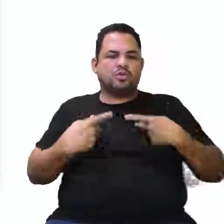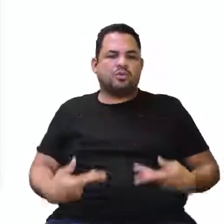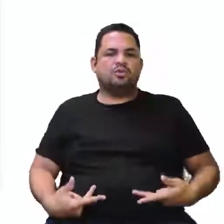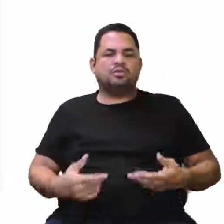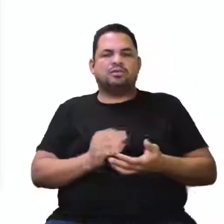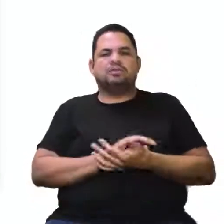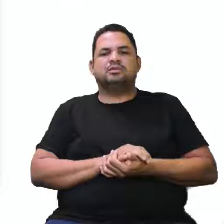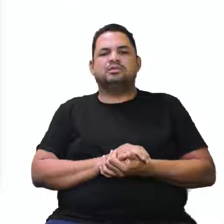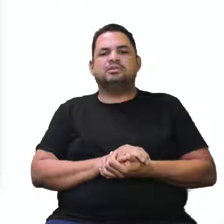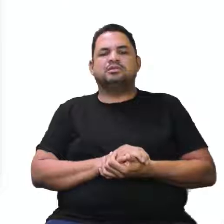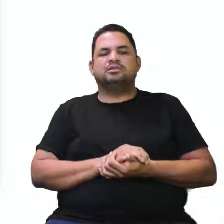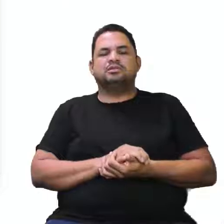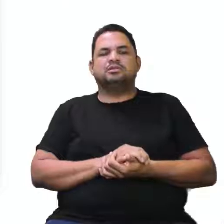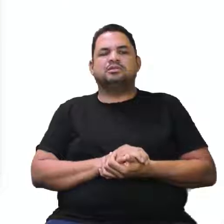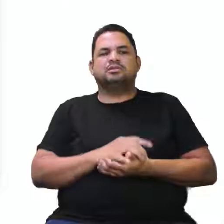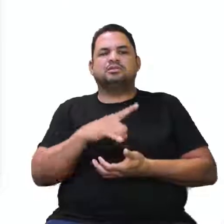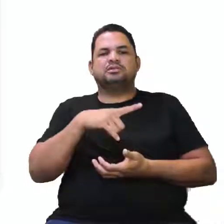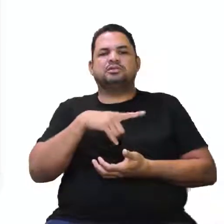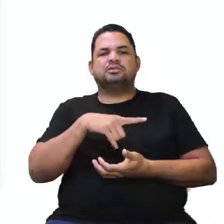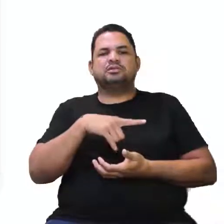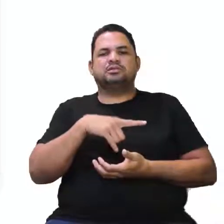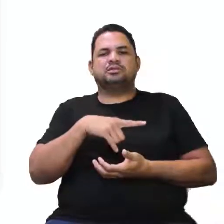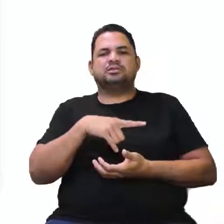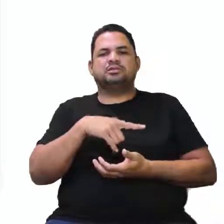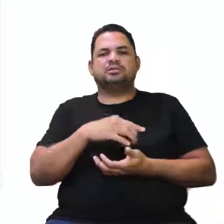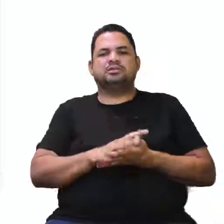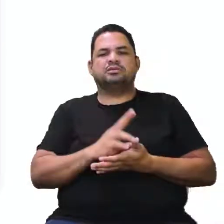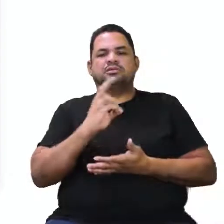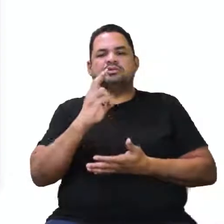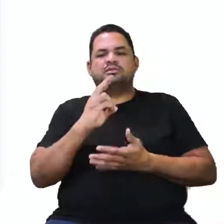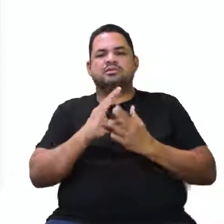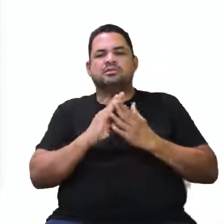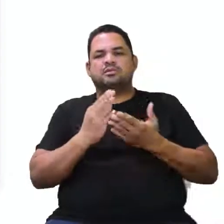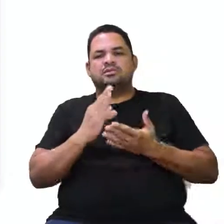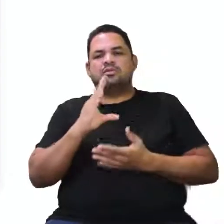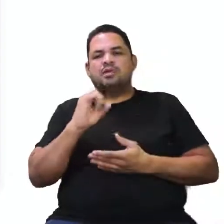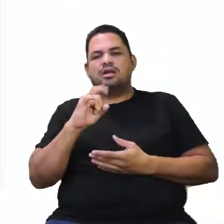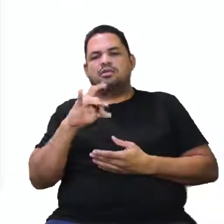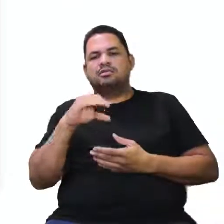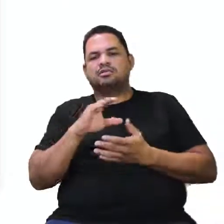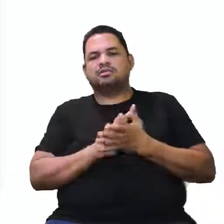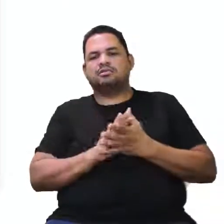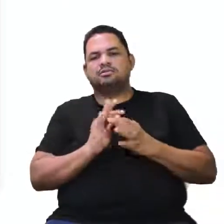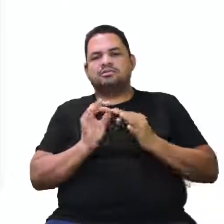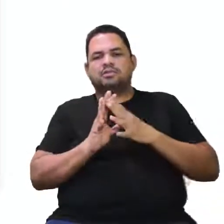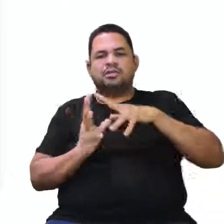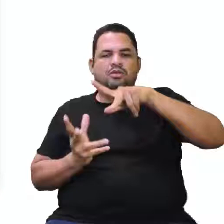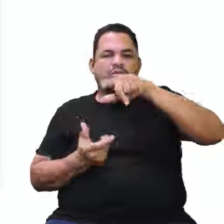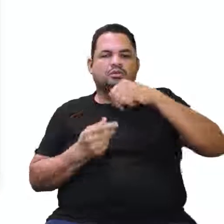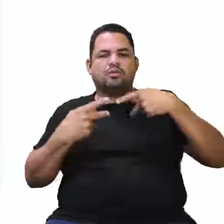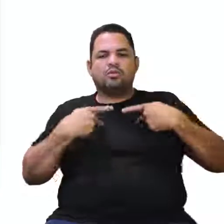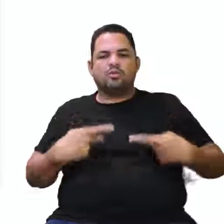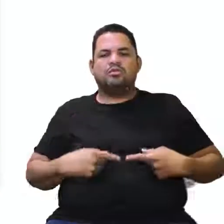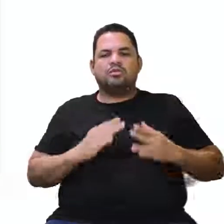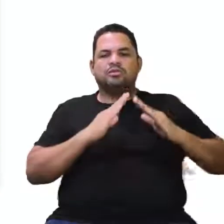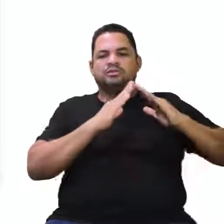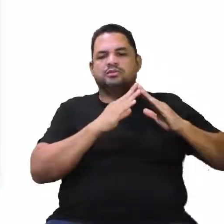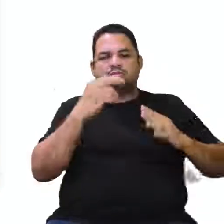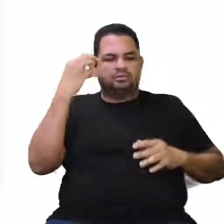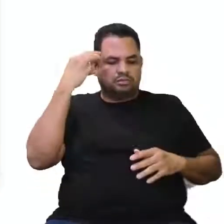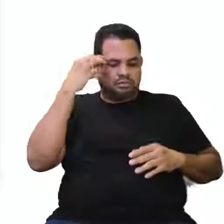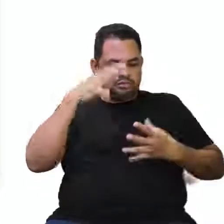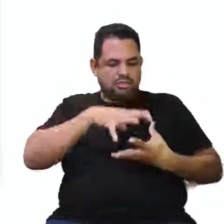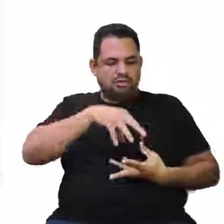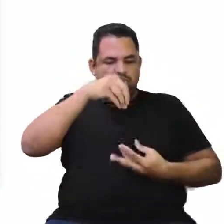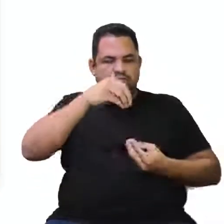né? Você tem aí você tem na realidade 5 casas, né? Você tem um planeta, o seu corpo, o seu lar, sua mente e a